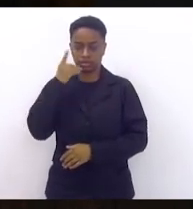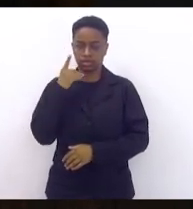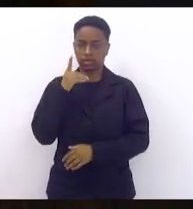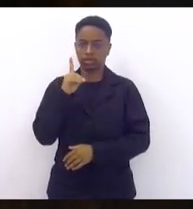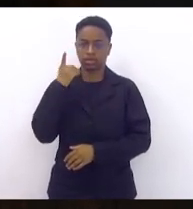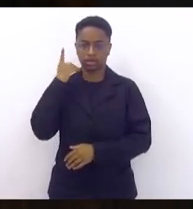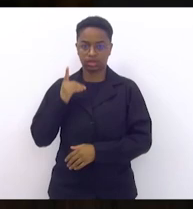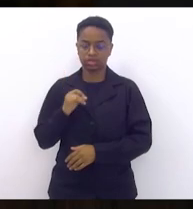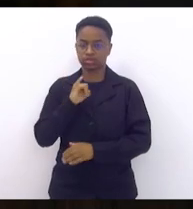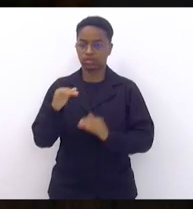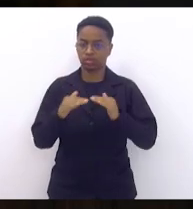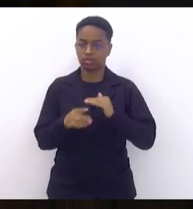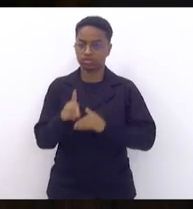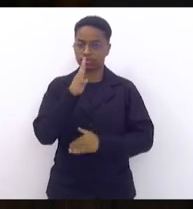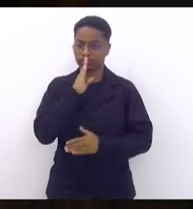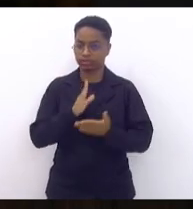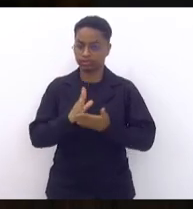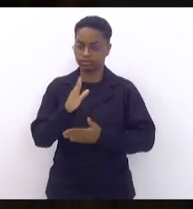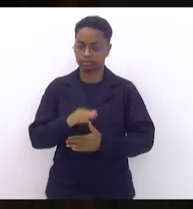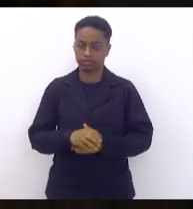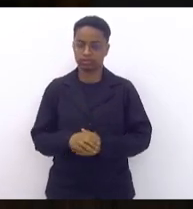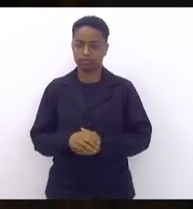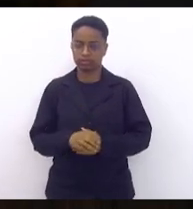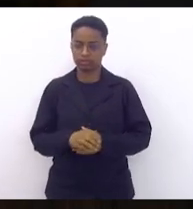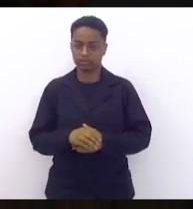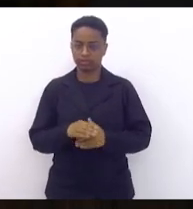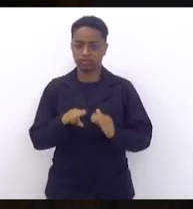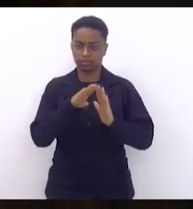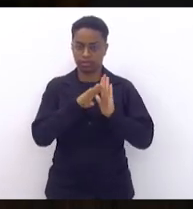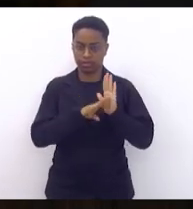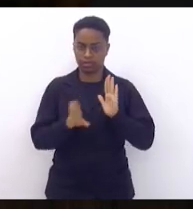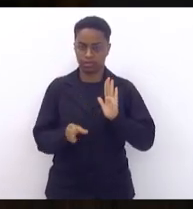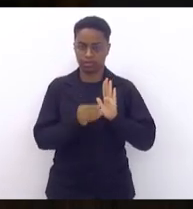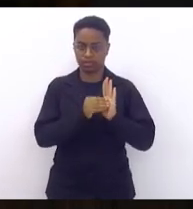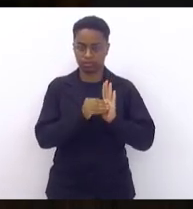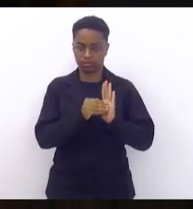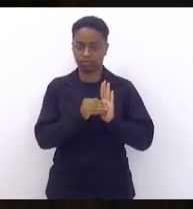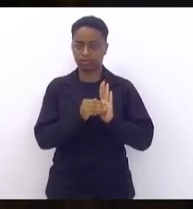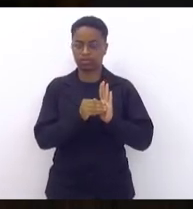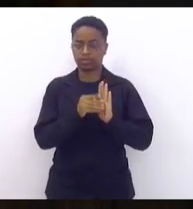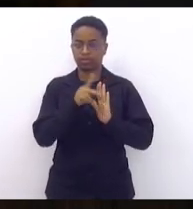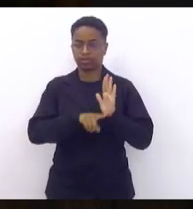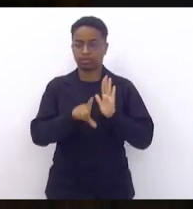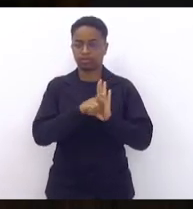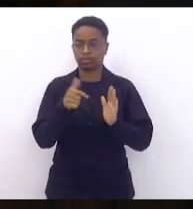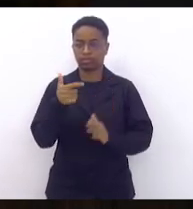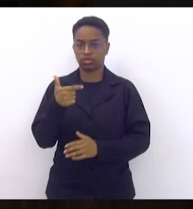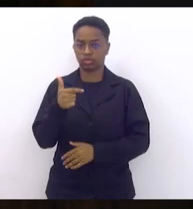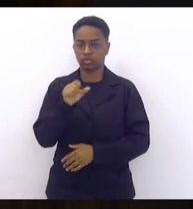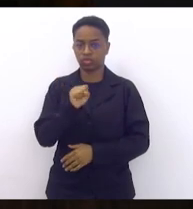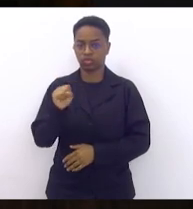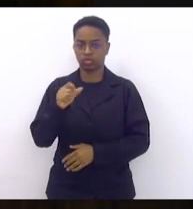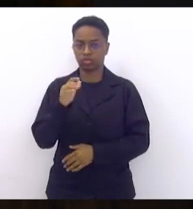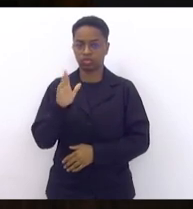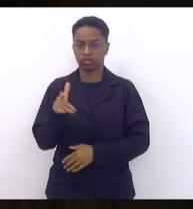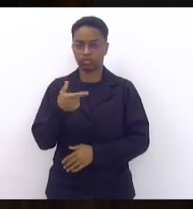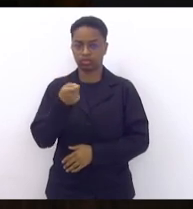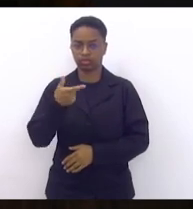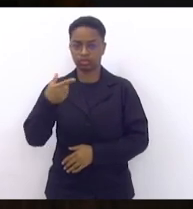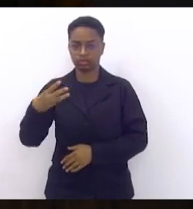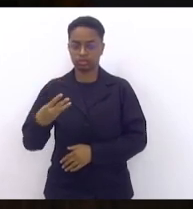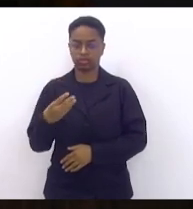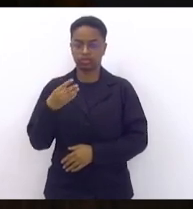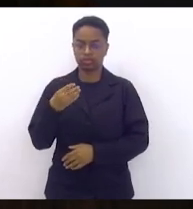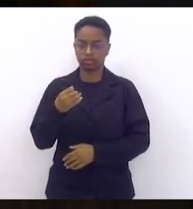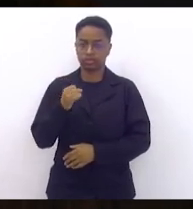Dani Balbi, senhores que aprovam, permaneçam como estão, aprovados. Requerimento de inclusão do projeto de lei 1288, de 23, do deputado Antônio de